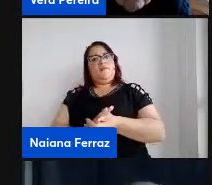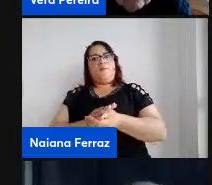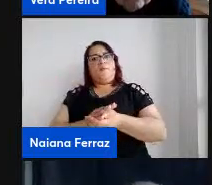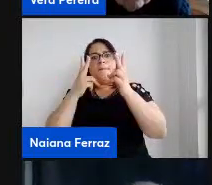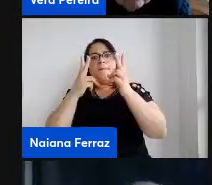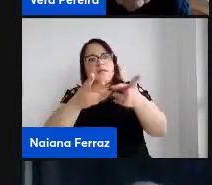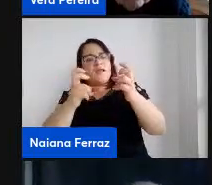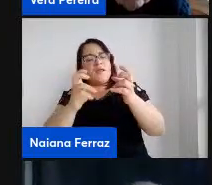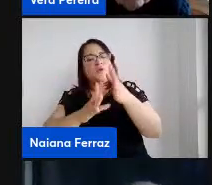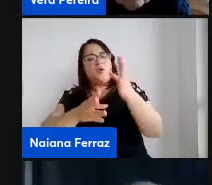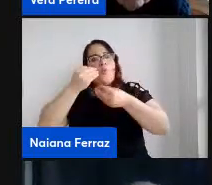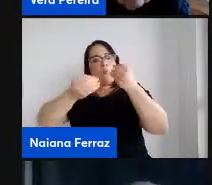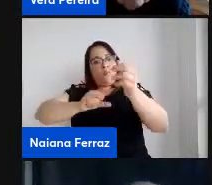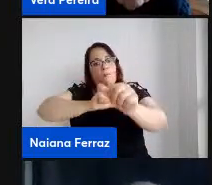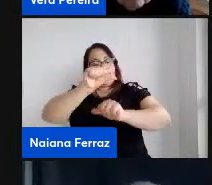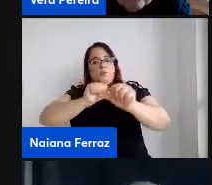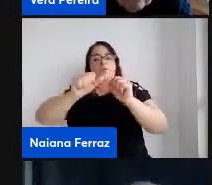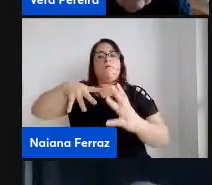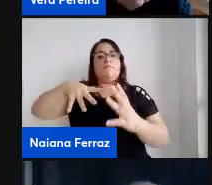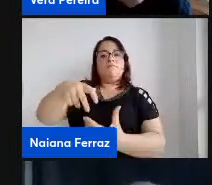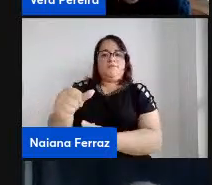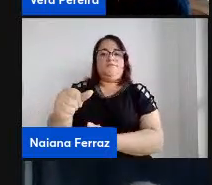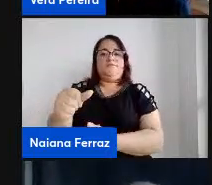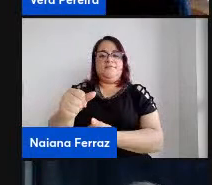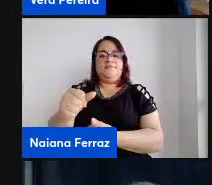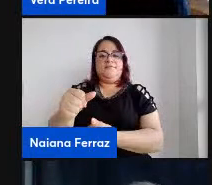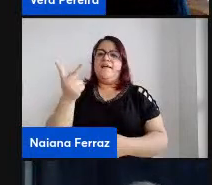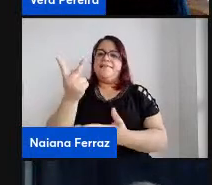história começa aí. A história